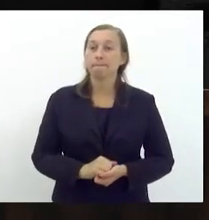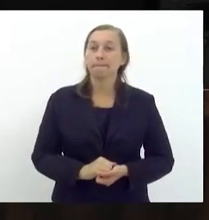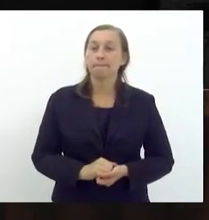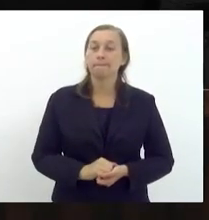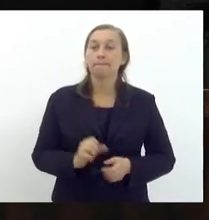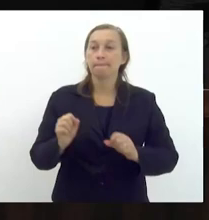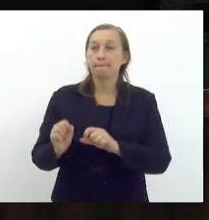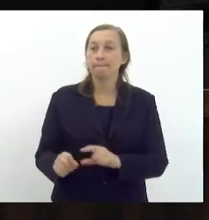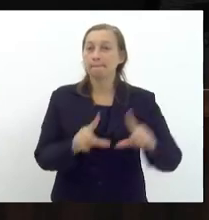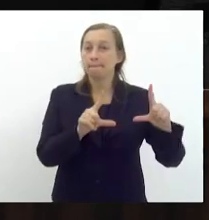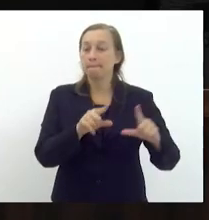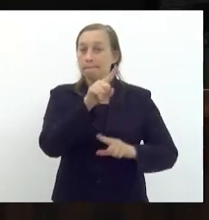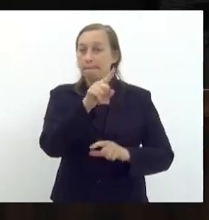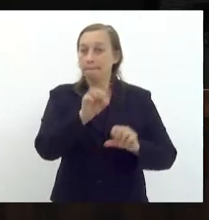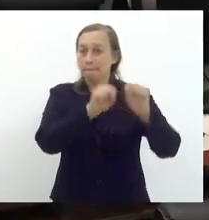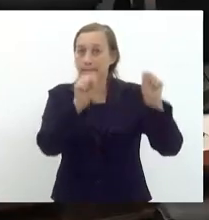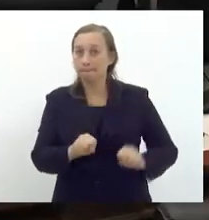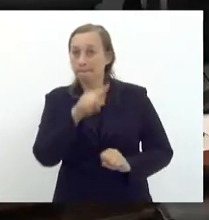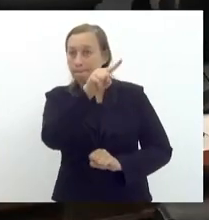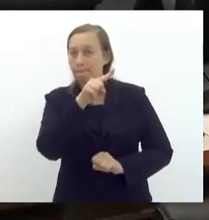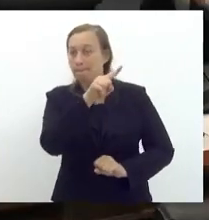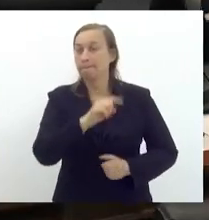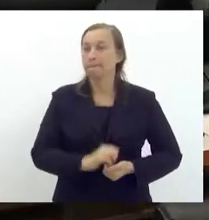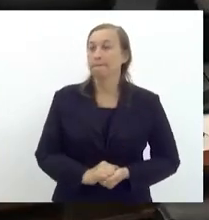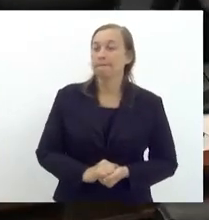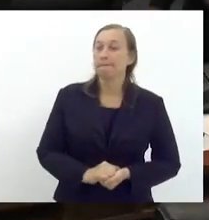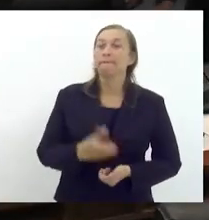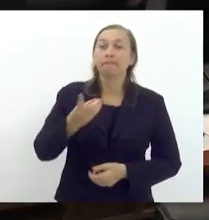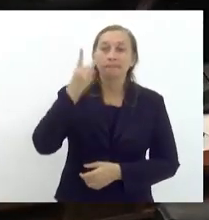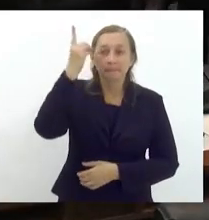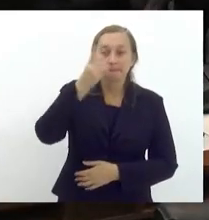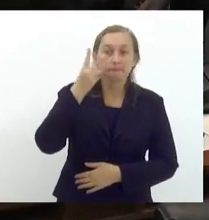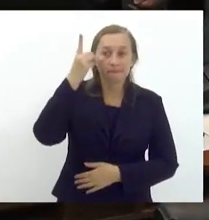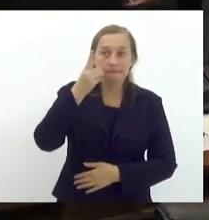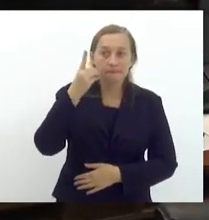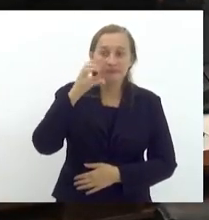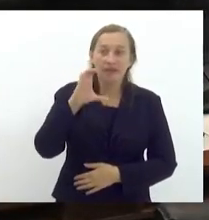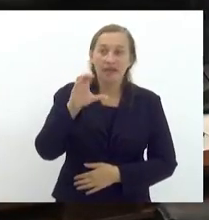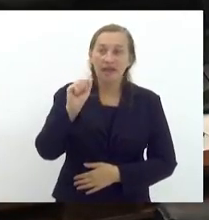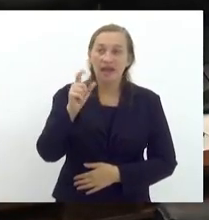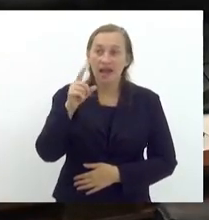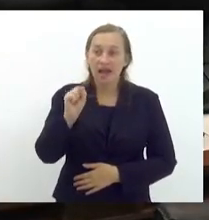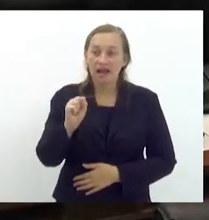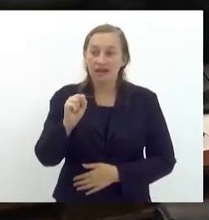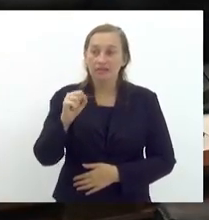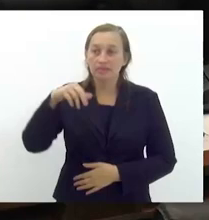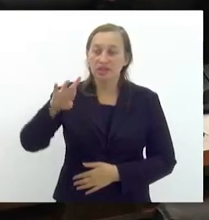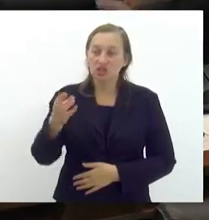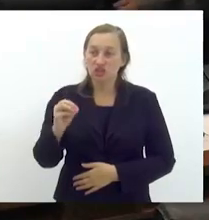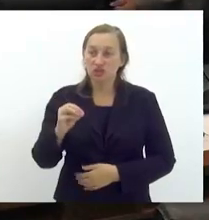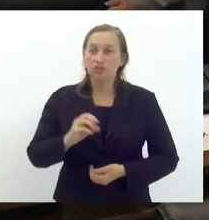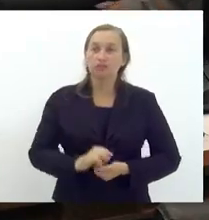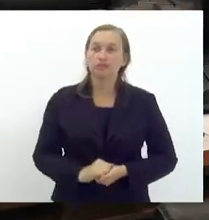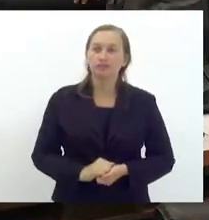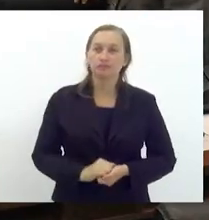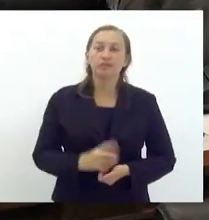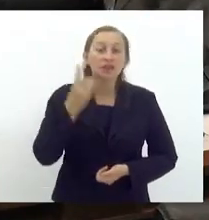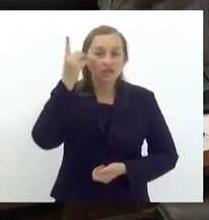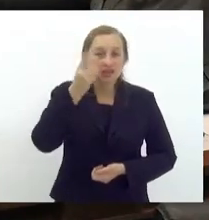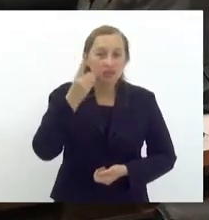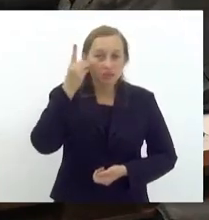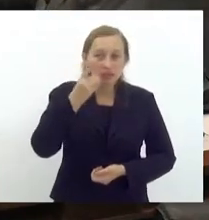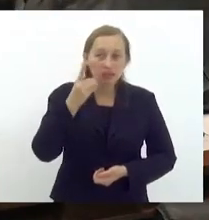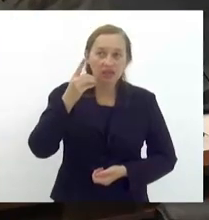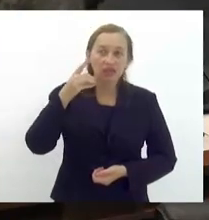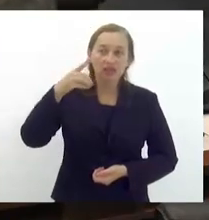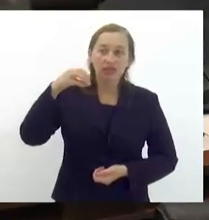painel do deputado por favor deputada Carla Machado Deputado